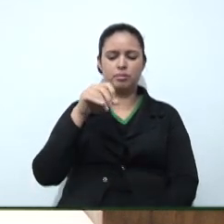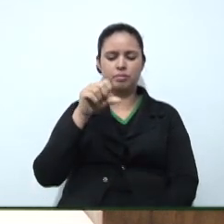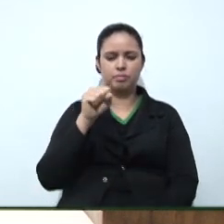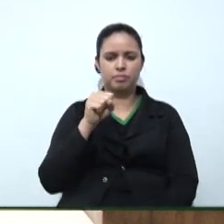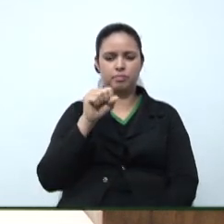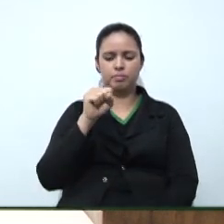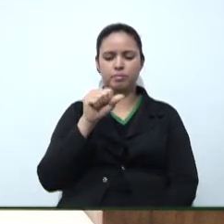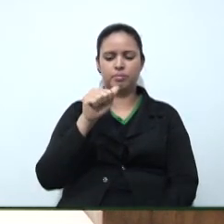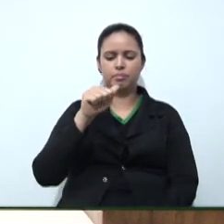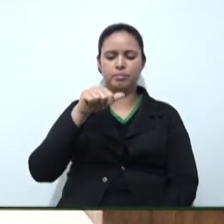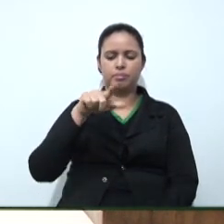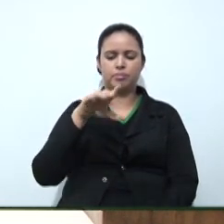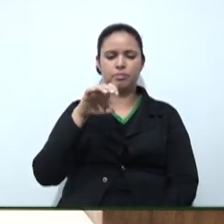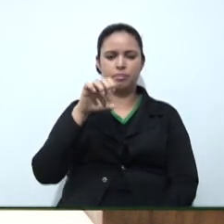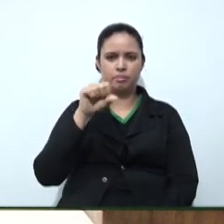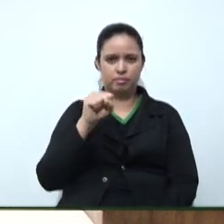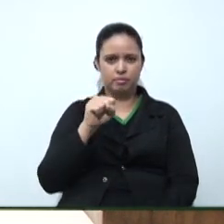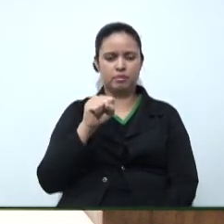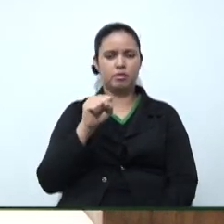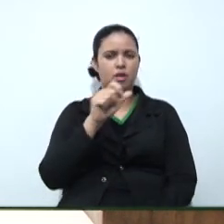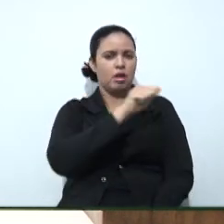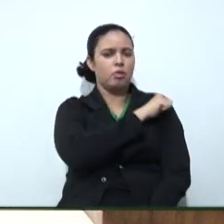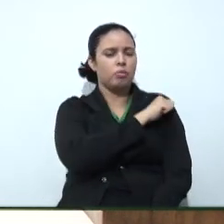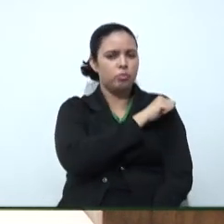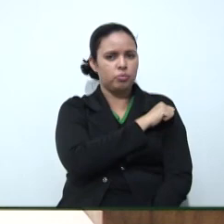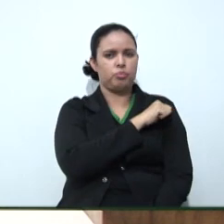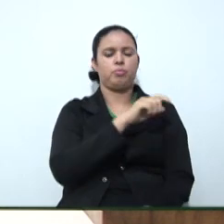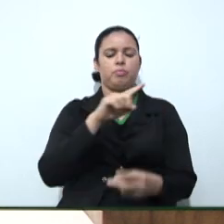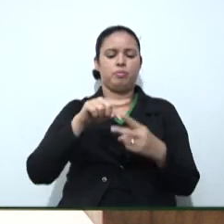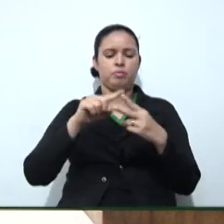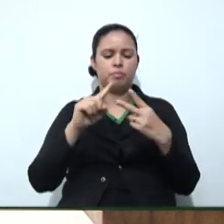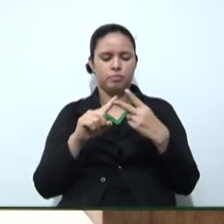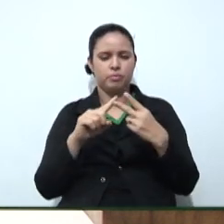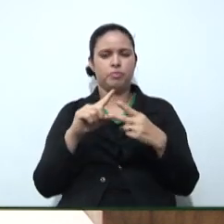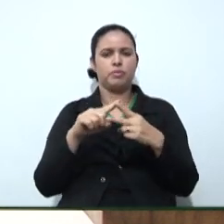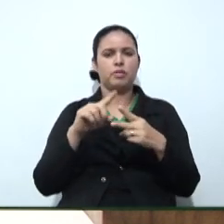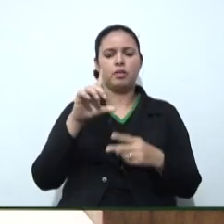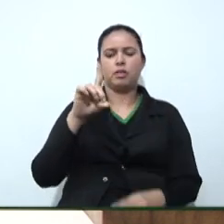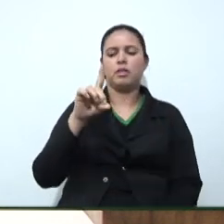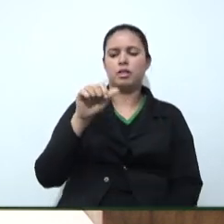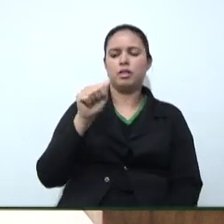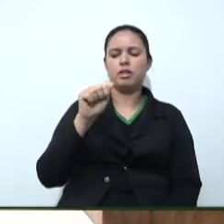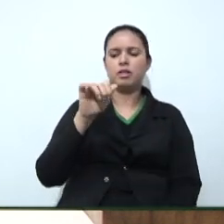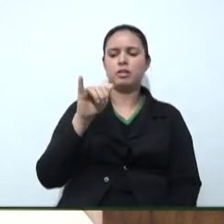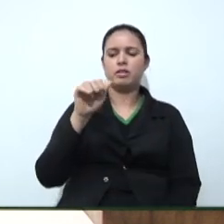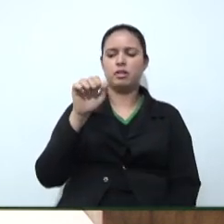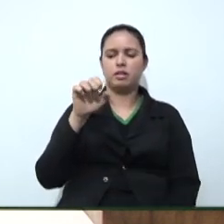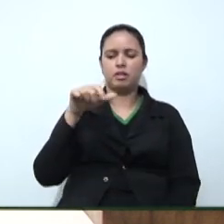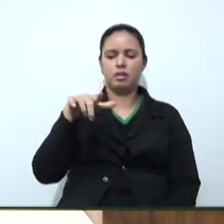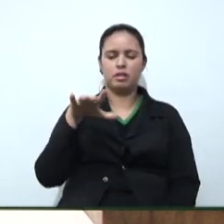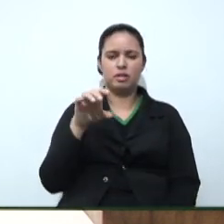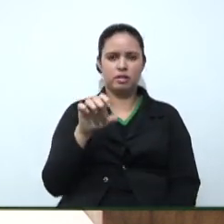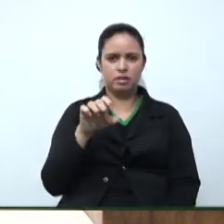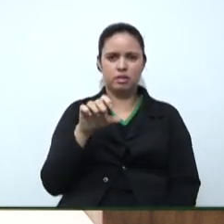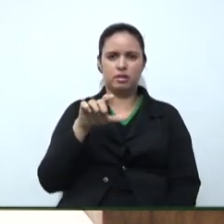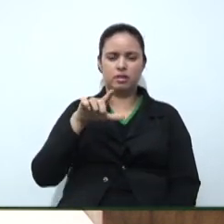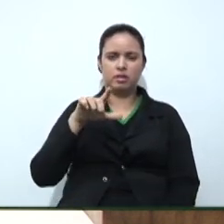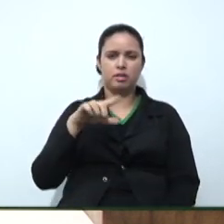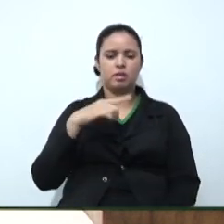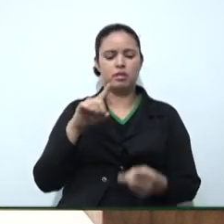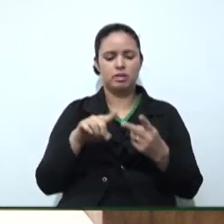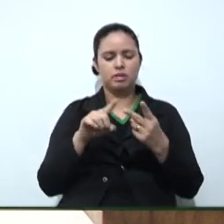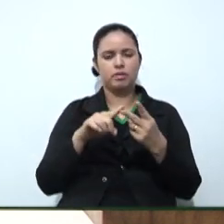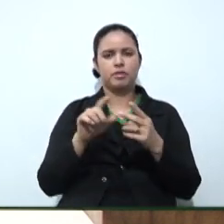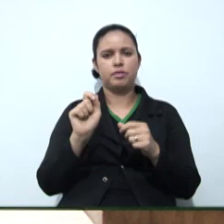a Daiele e a Laísa, né, que fizeram o trabalho, fizeram a resposta, responderam o questionário juntas, né? O